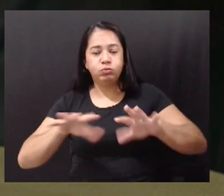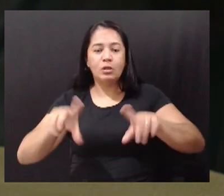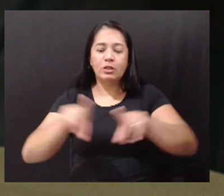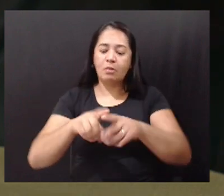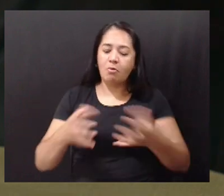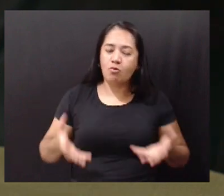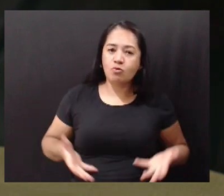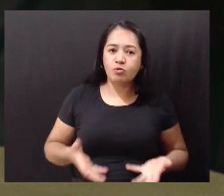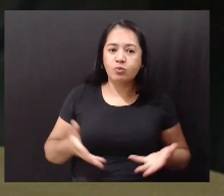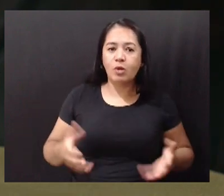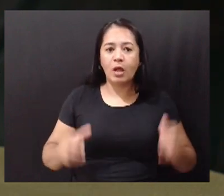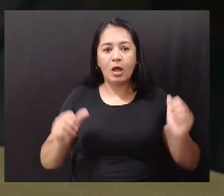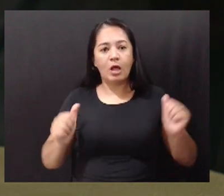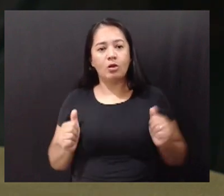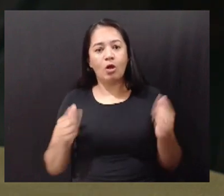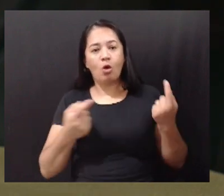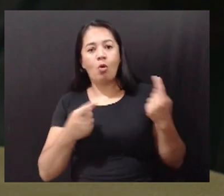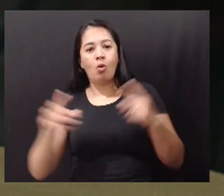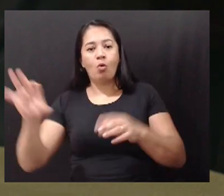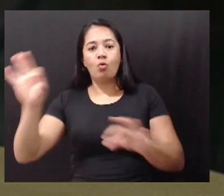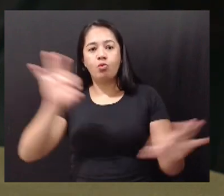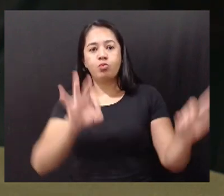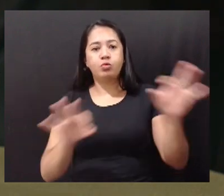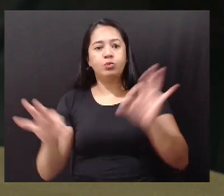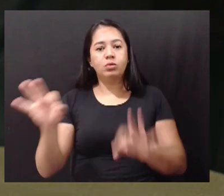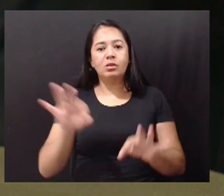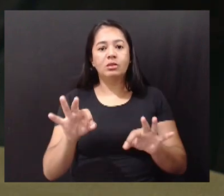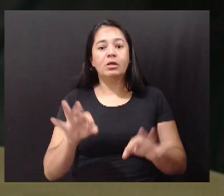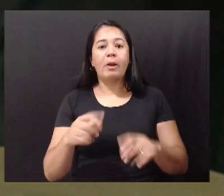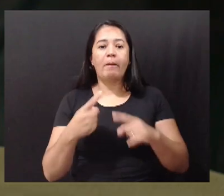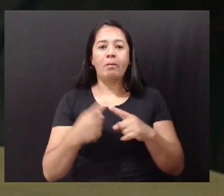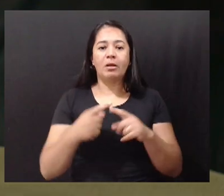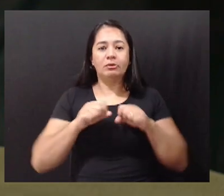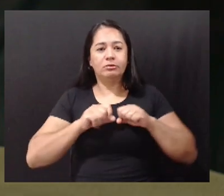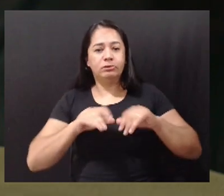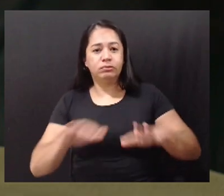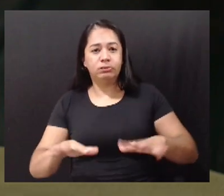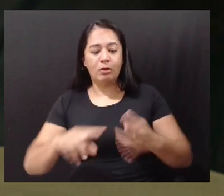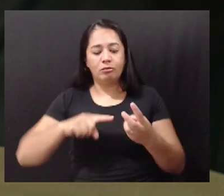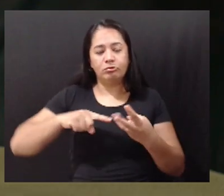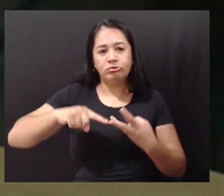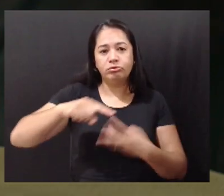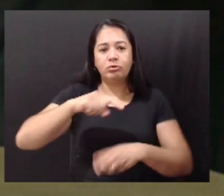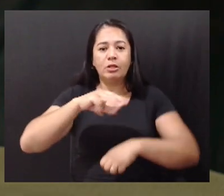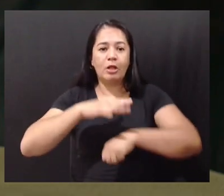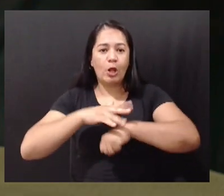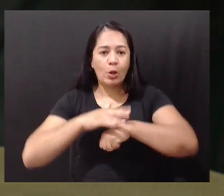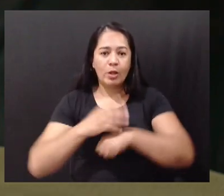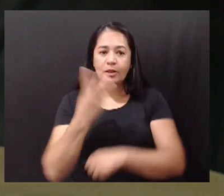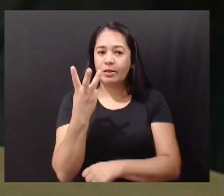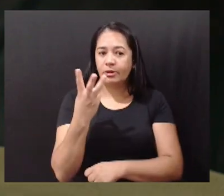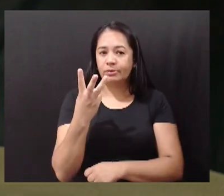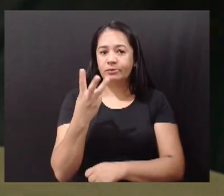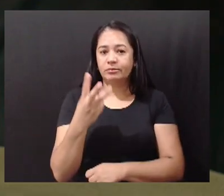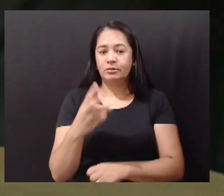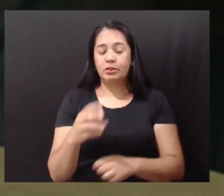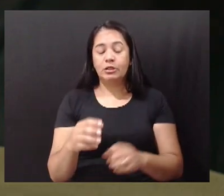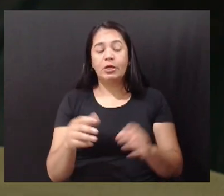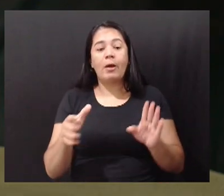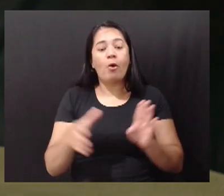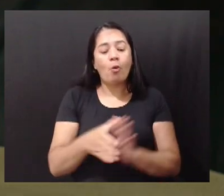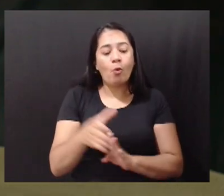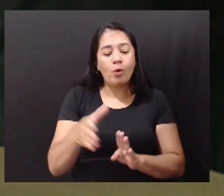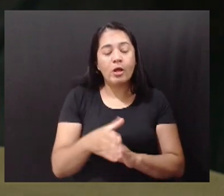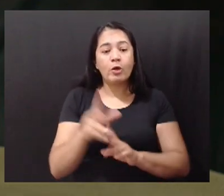de combate ao mosquito Aedes aegypti, transmissor da dengue, zika e chikungunya. A orientação é para que toda a população faça a